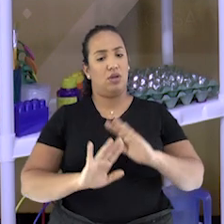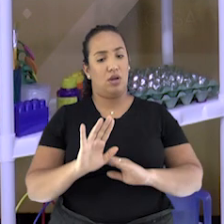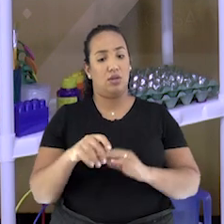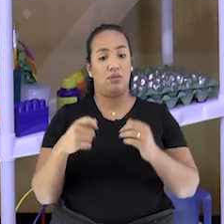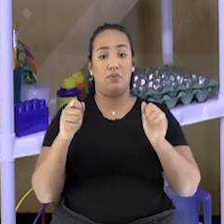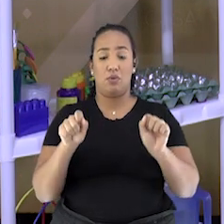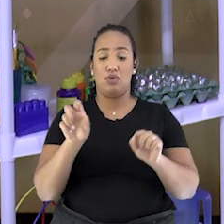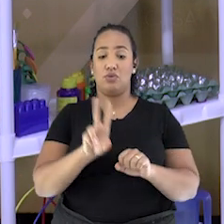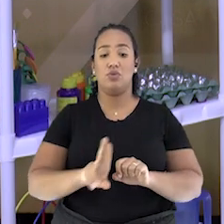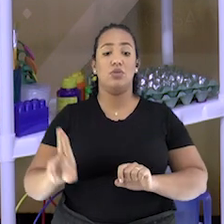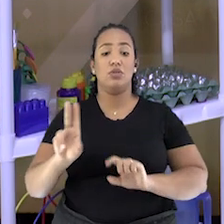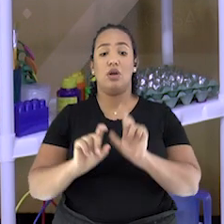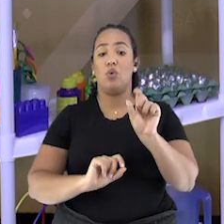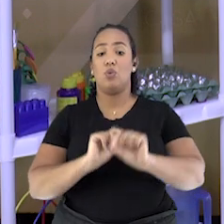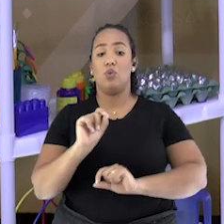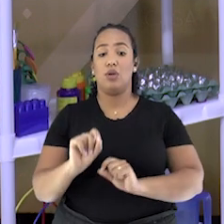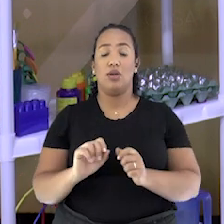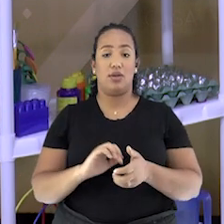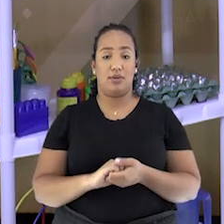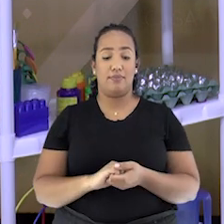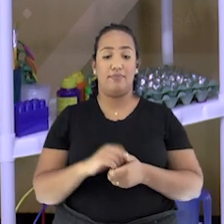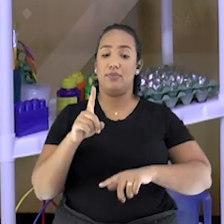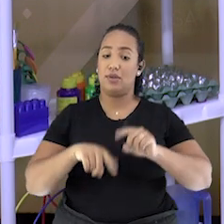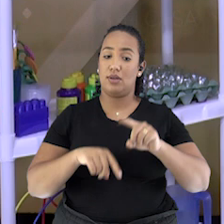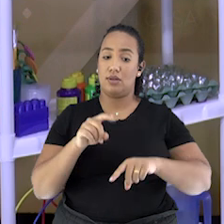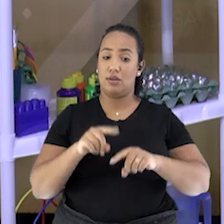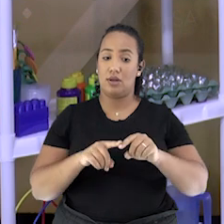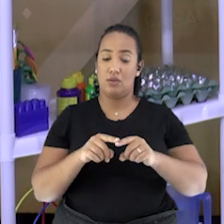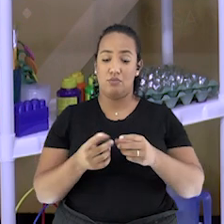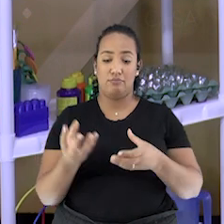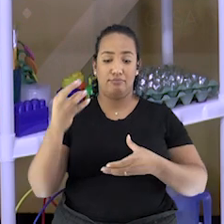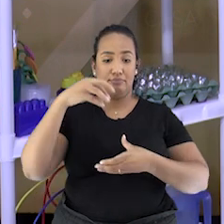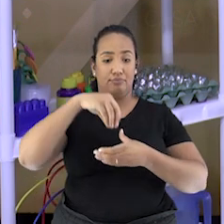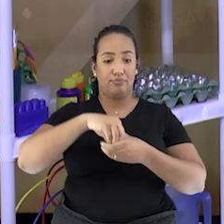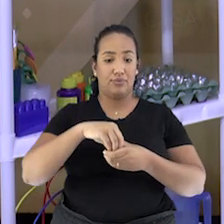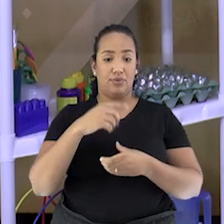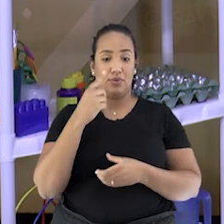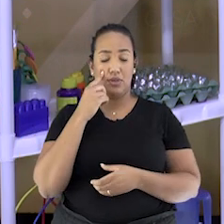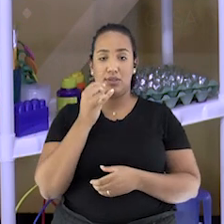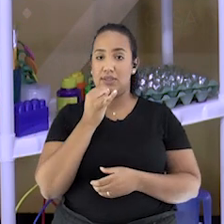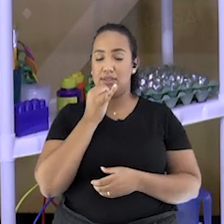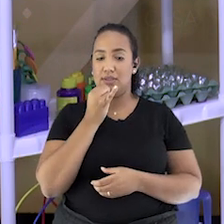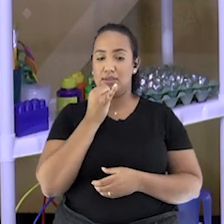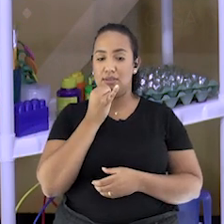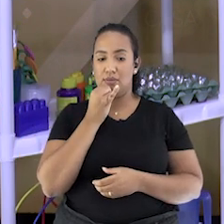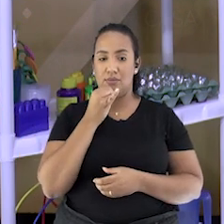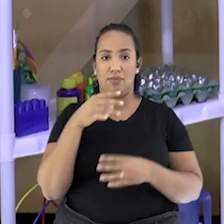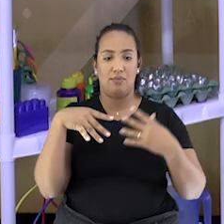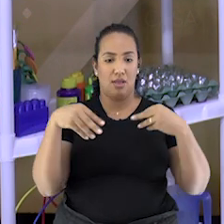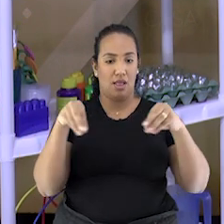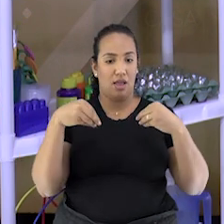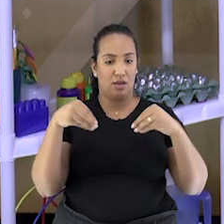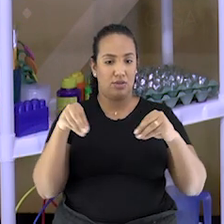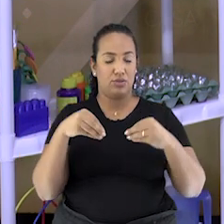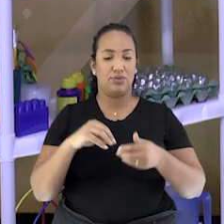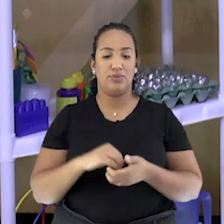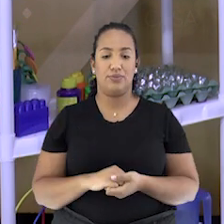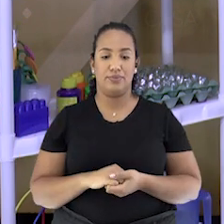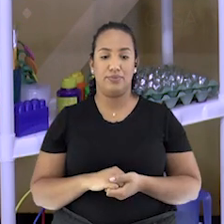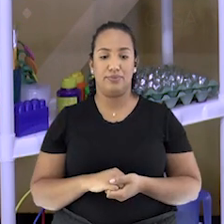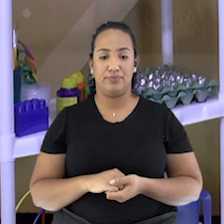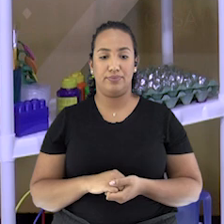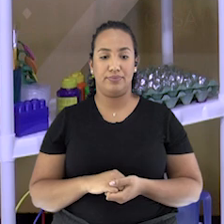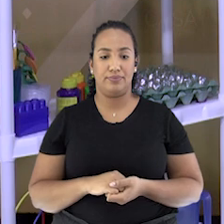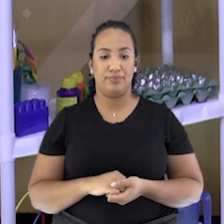uma própria garrafa PET. Aqui eu quebrei um copo em casa. cair, sabe, né? Tem que ter muito cuidado, senão a gente corta,